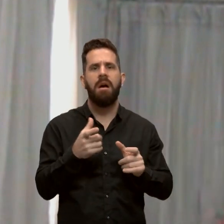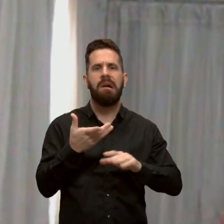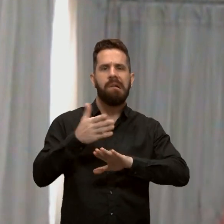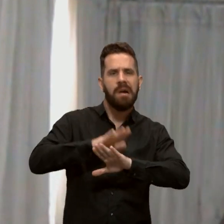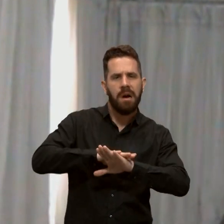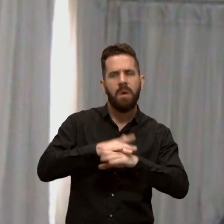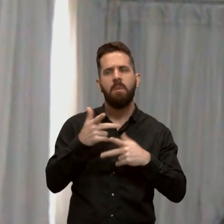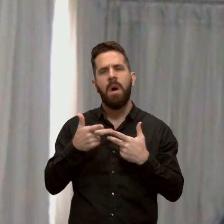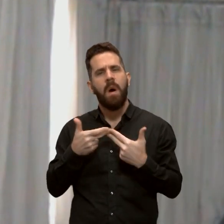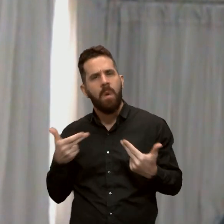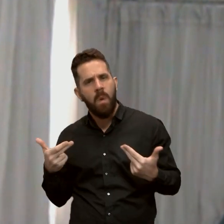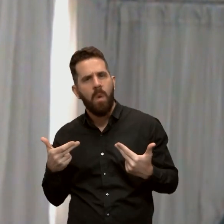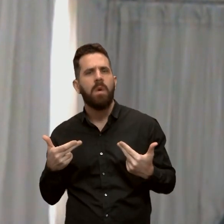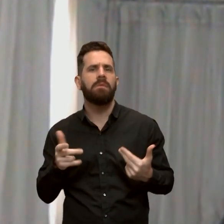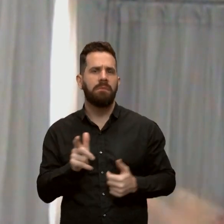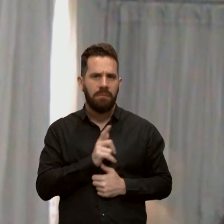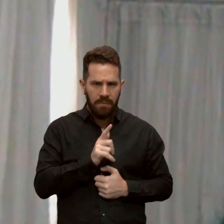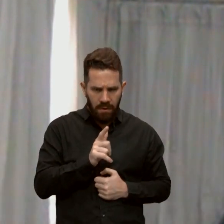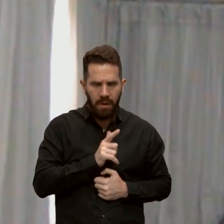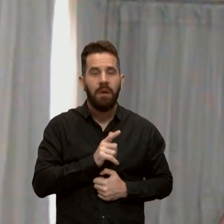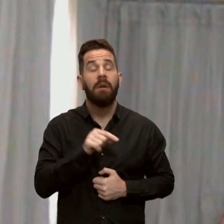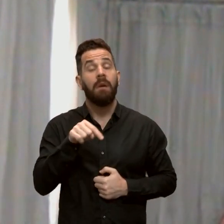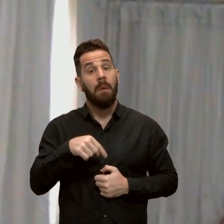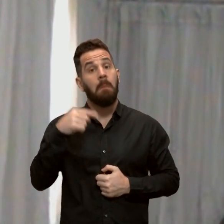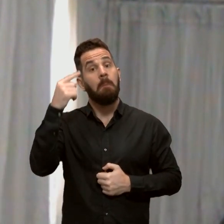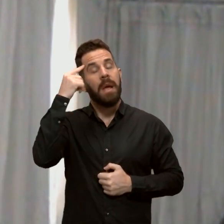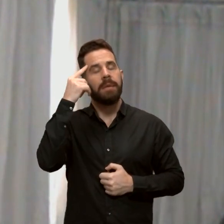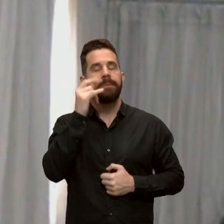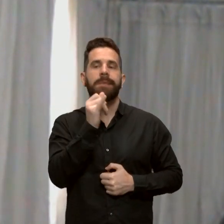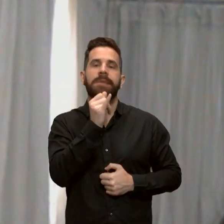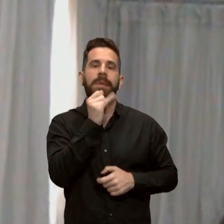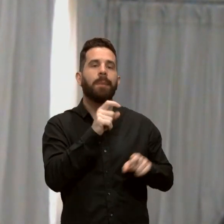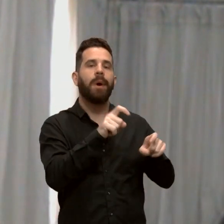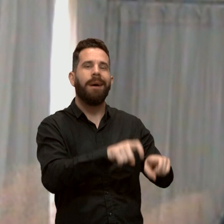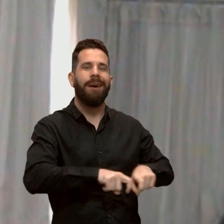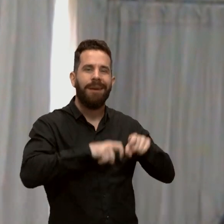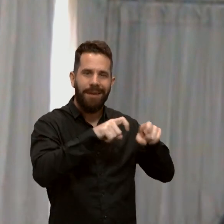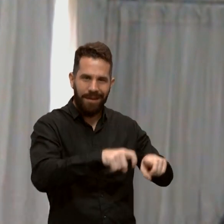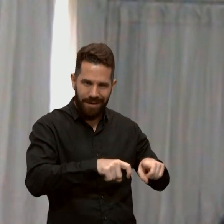E eu fico pensando que o Brasil, na questão agrária, por exemplo, porque a gente é